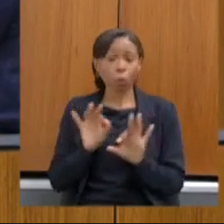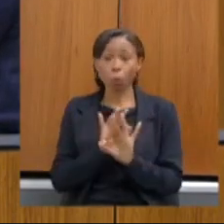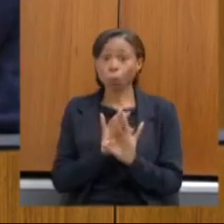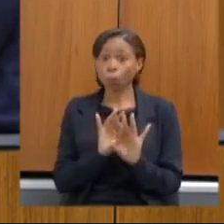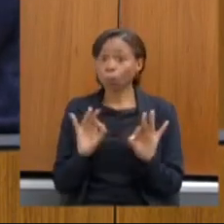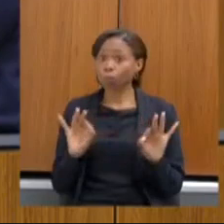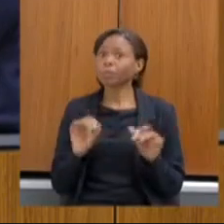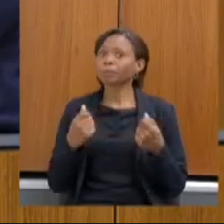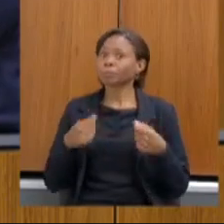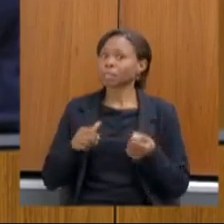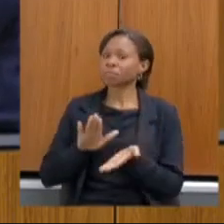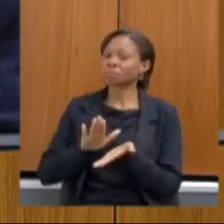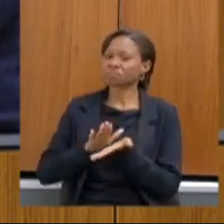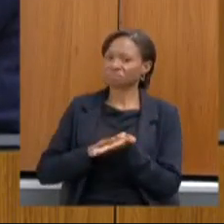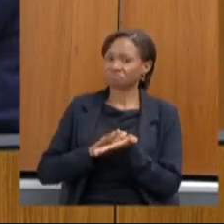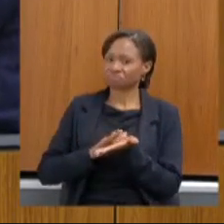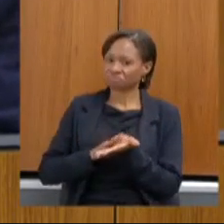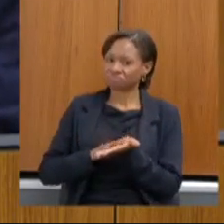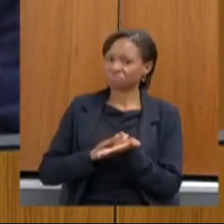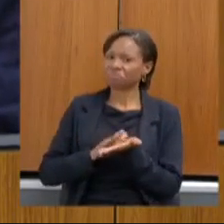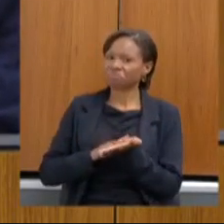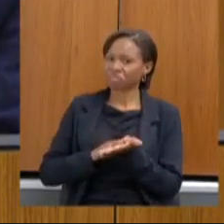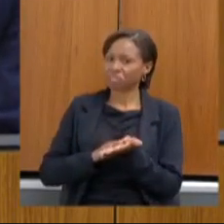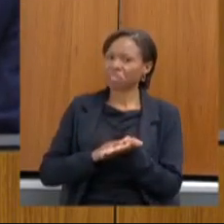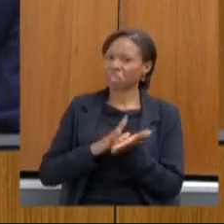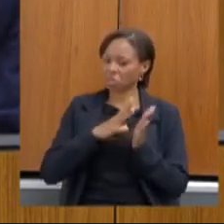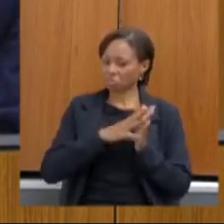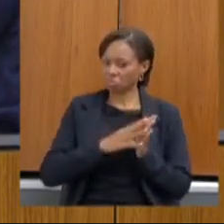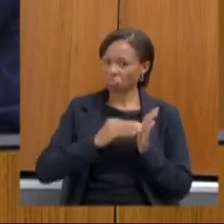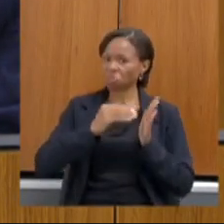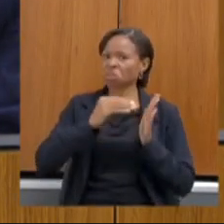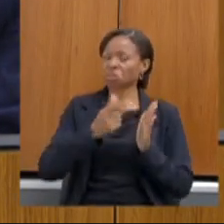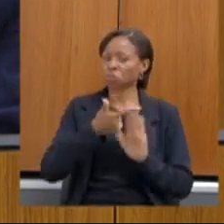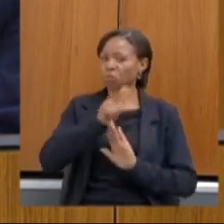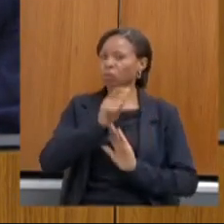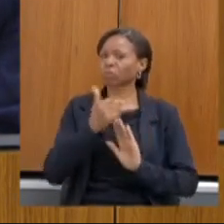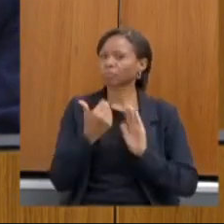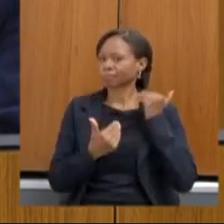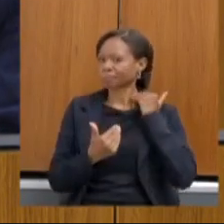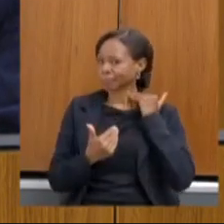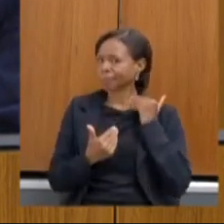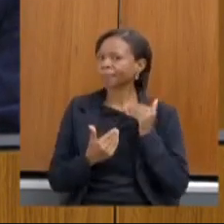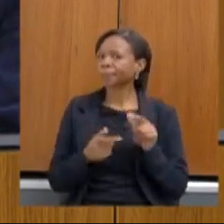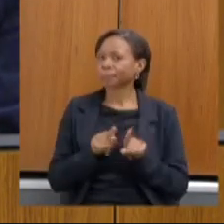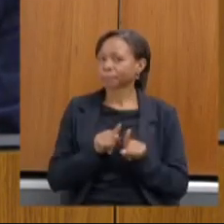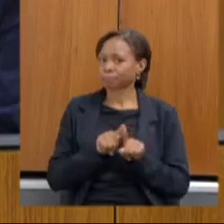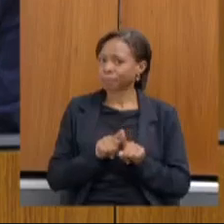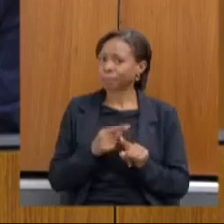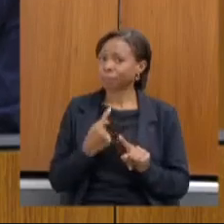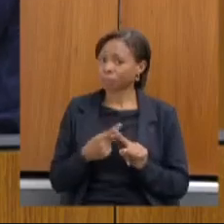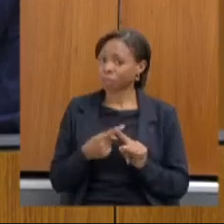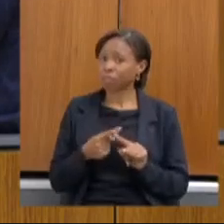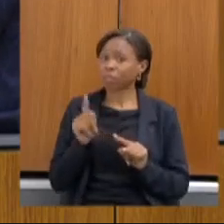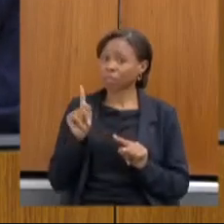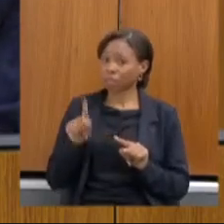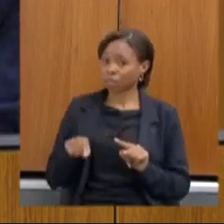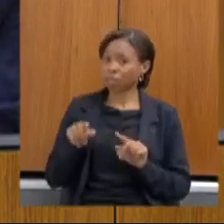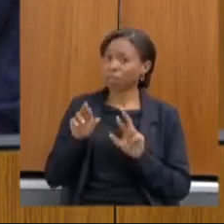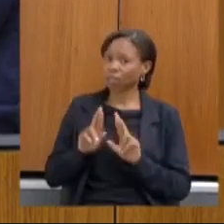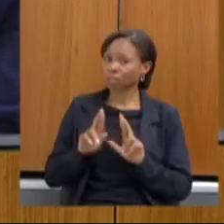precisa ser enaltecido E servir de exemplo para outros bancos porque realmente isso faz a diferença